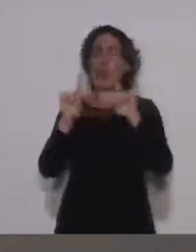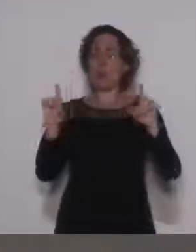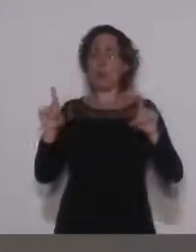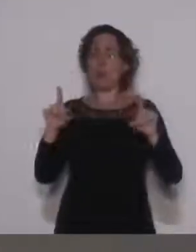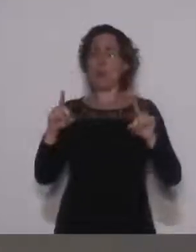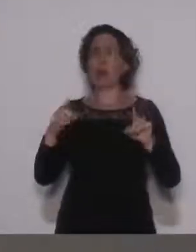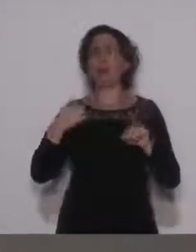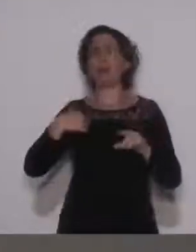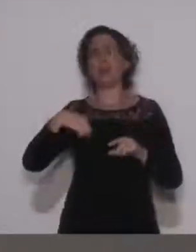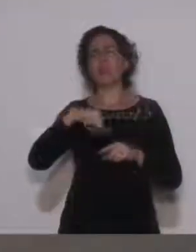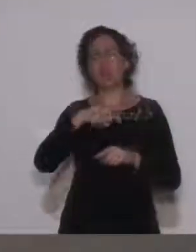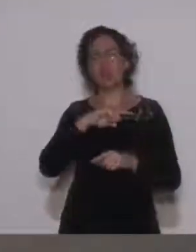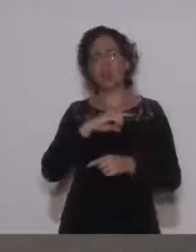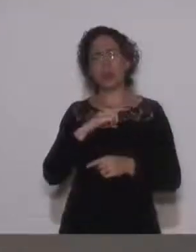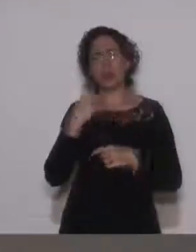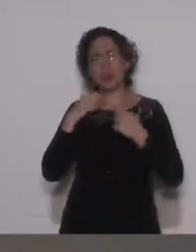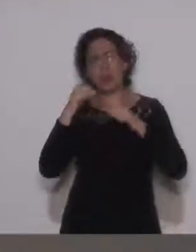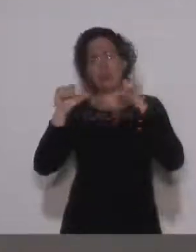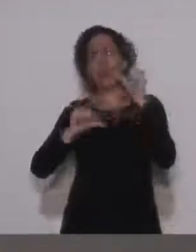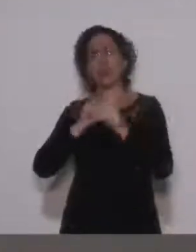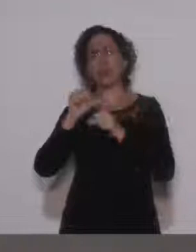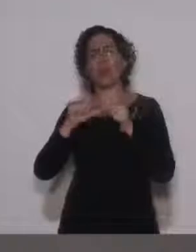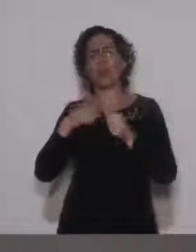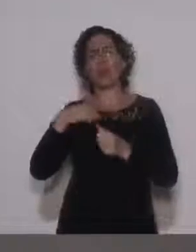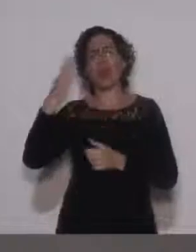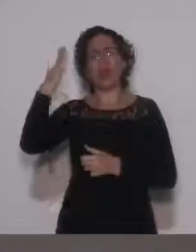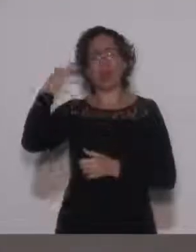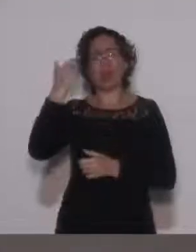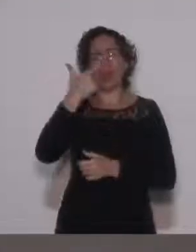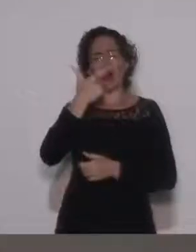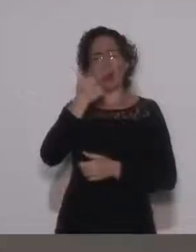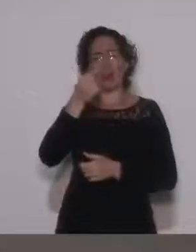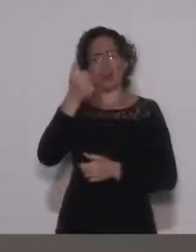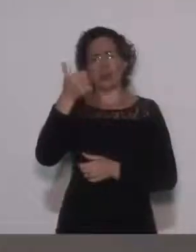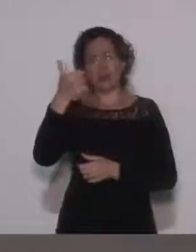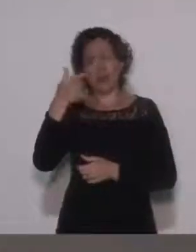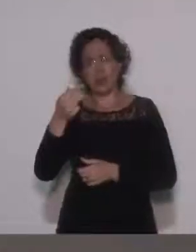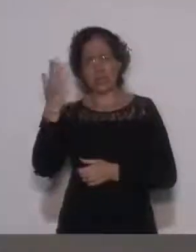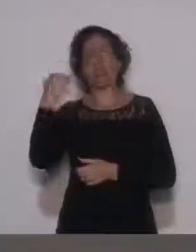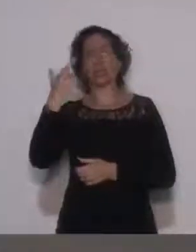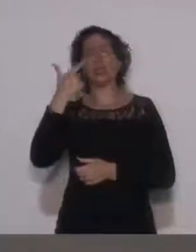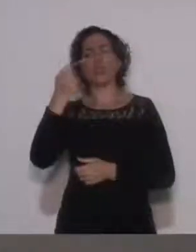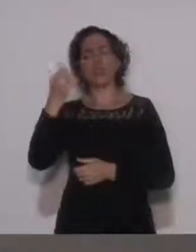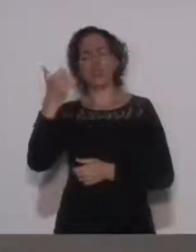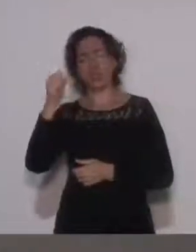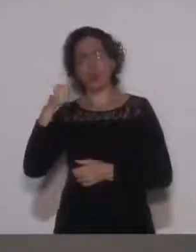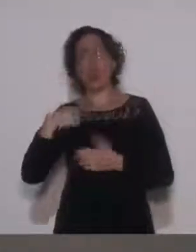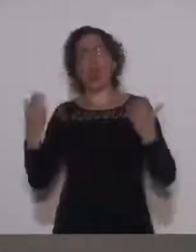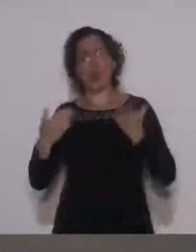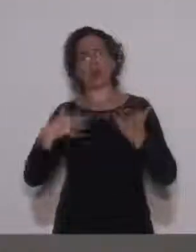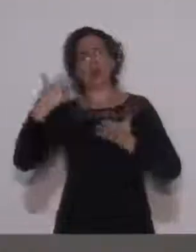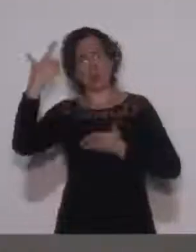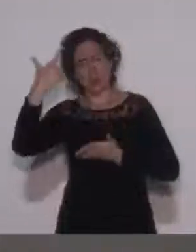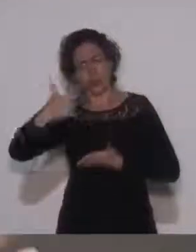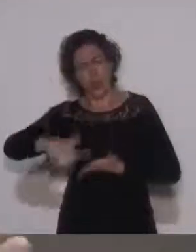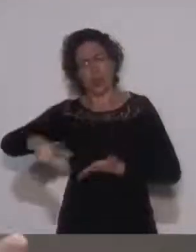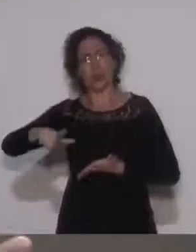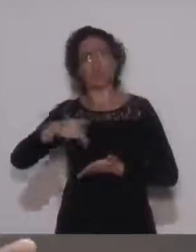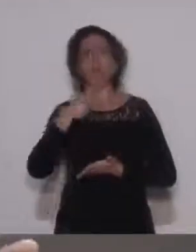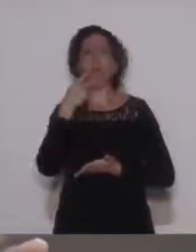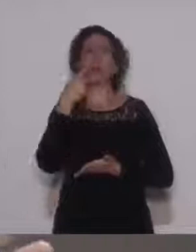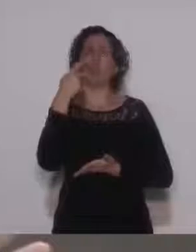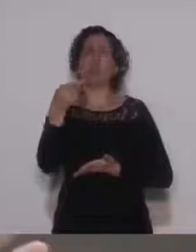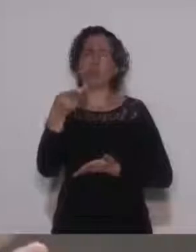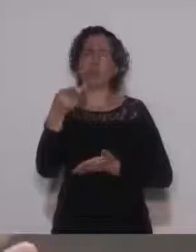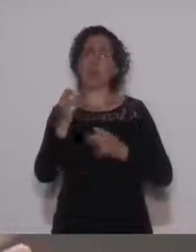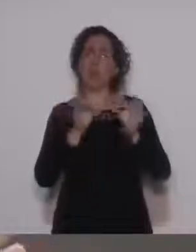um passo nessa situação. Eu já falei em 2017, falei o ano passado, e eu vou retomar essa proposta.